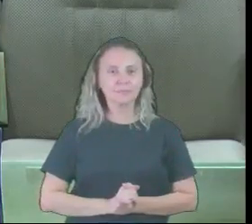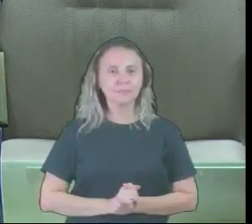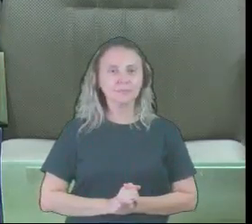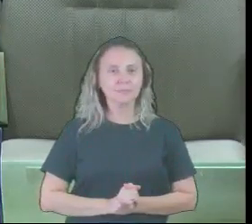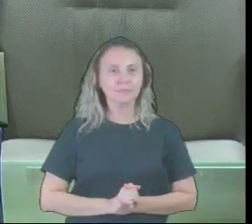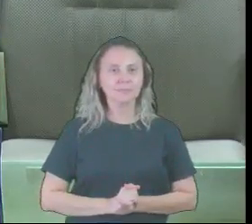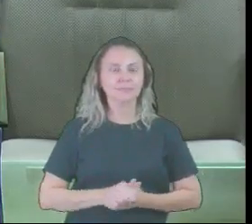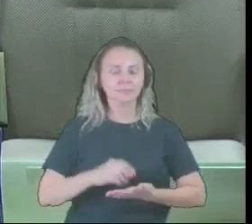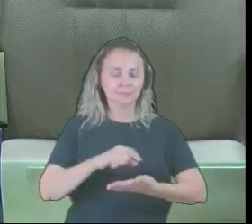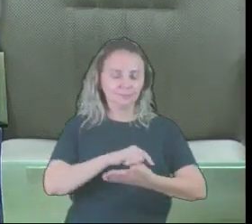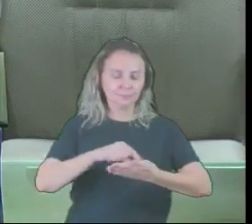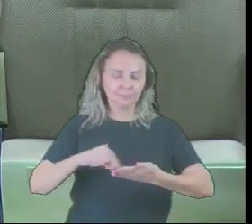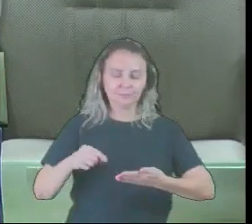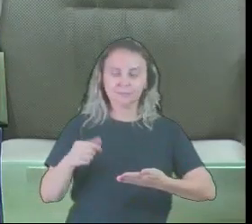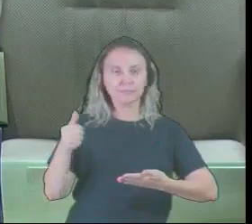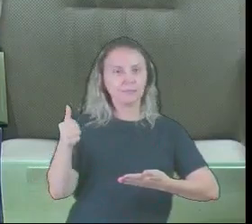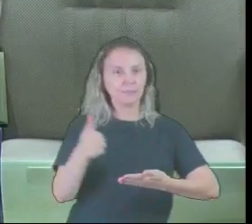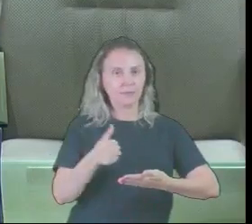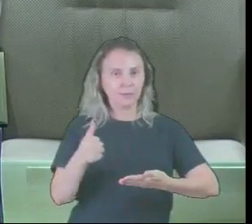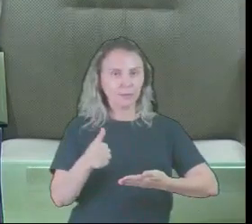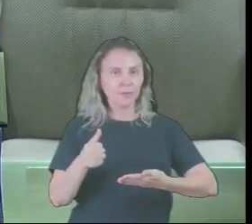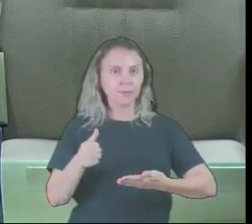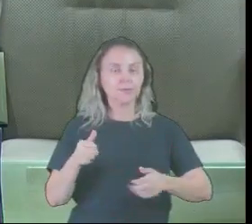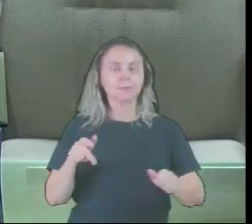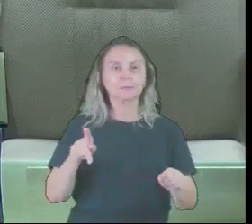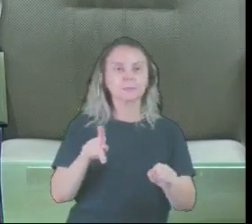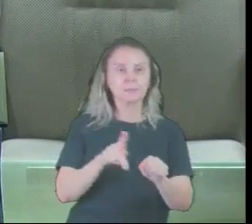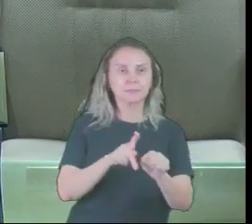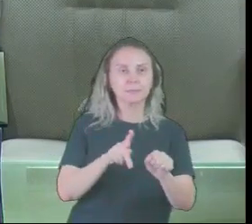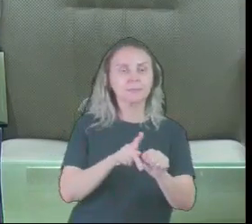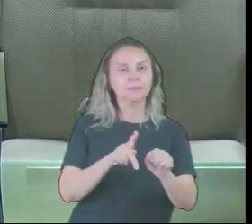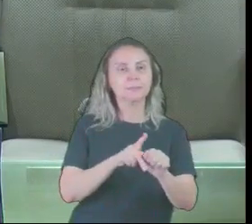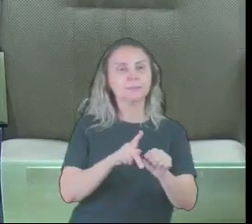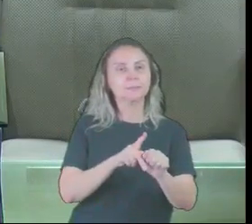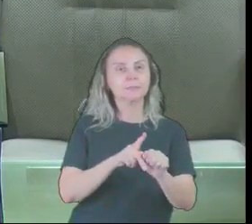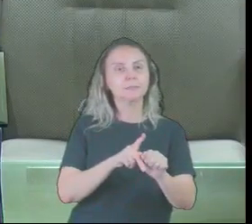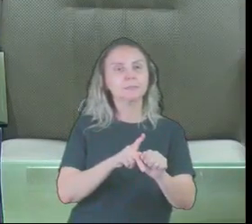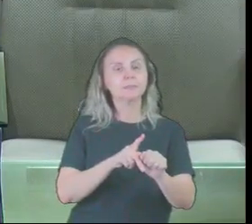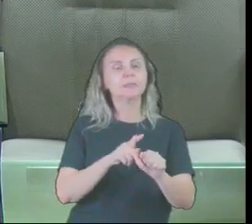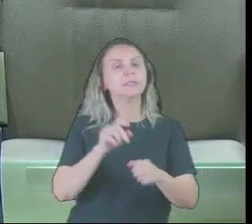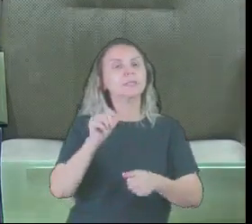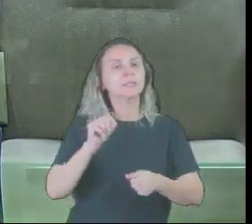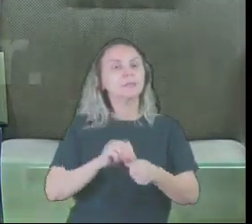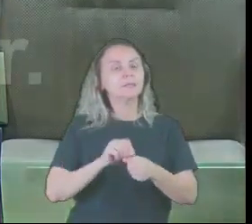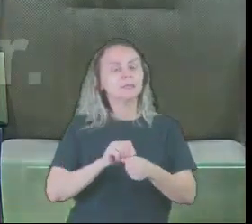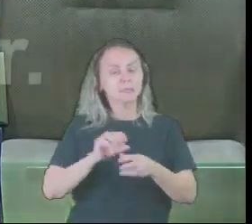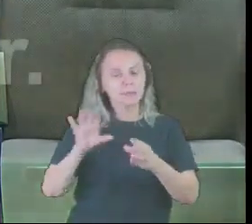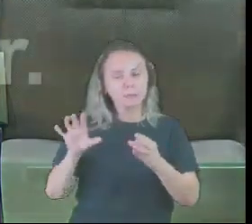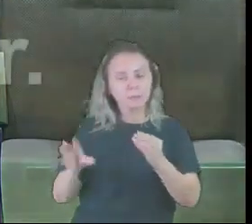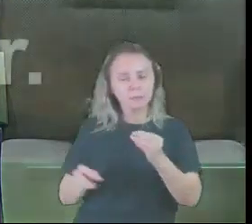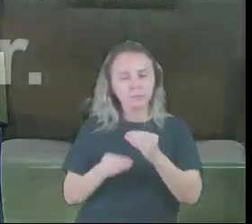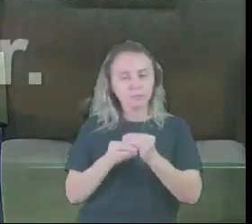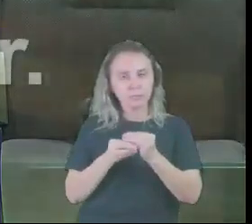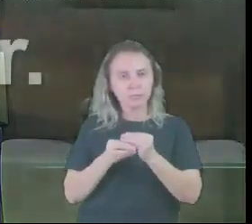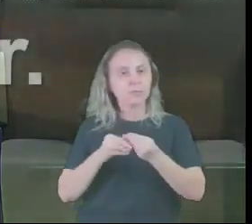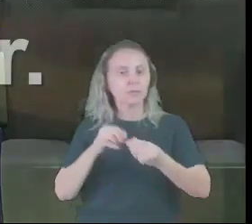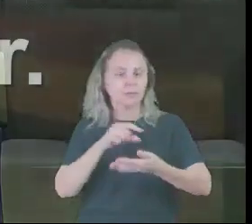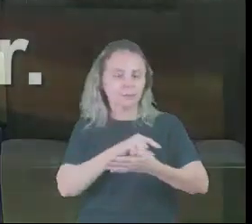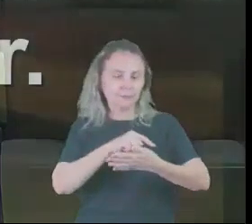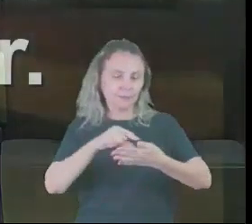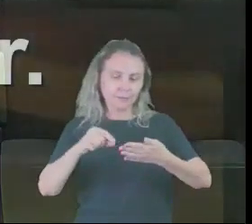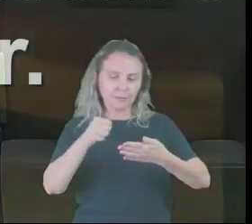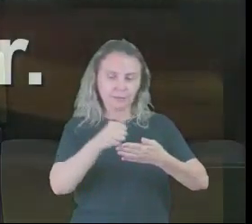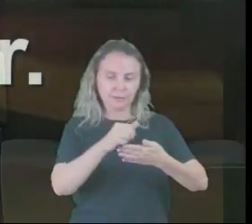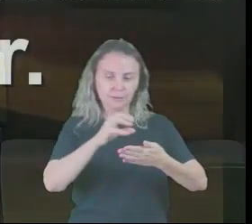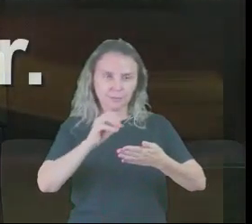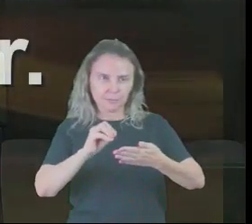e no Versículo 11 irmãos Pedro e ele vai fazer uma dendo ao Versículo 10